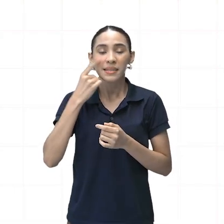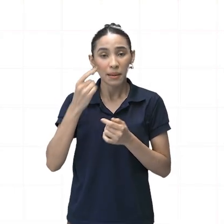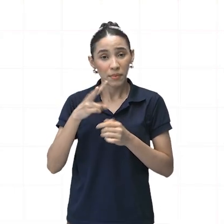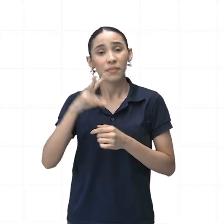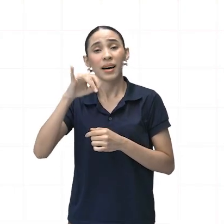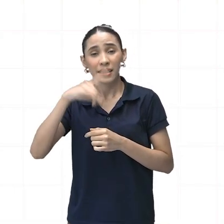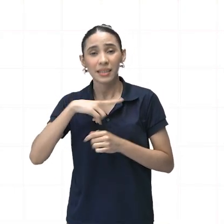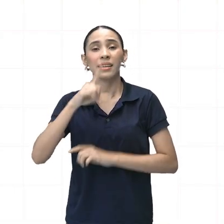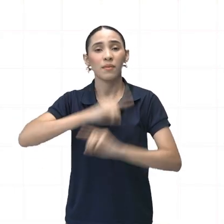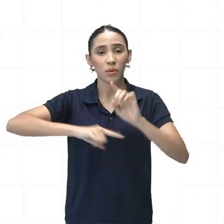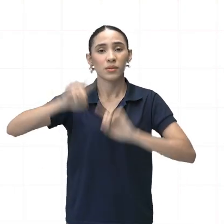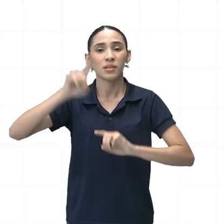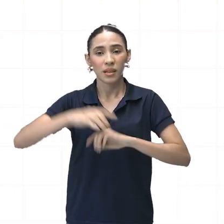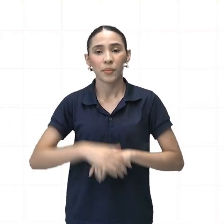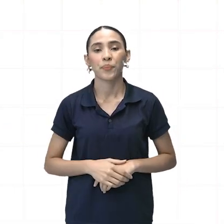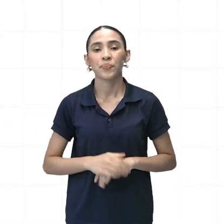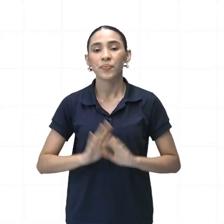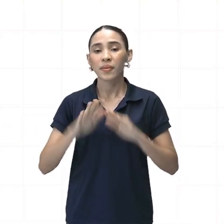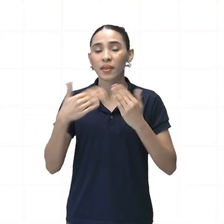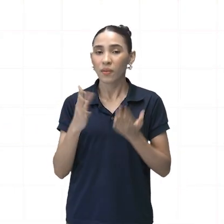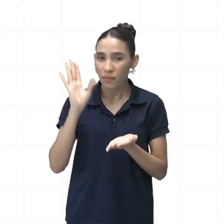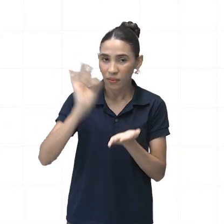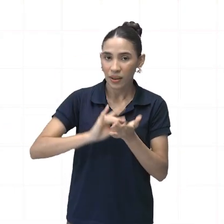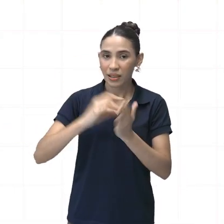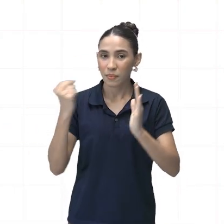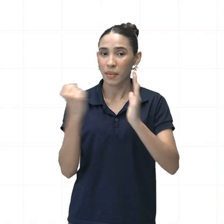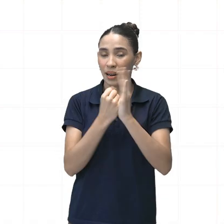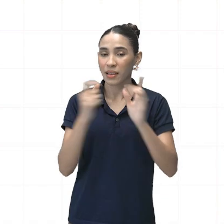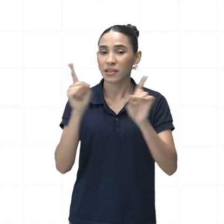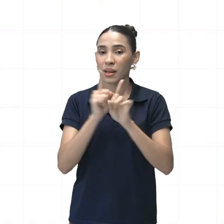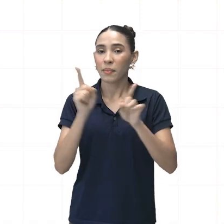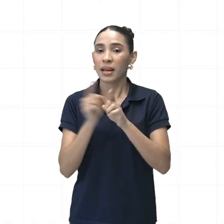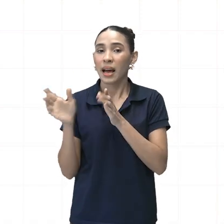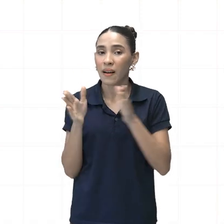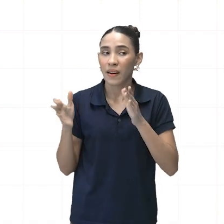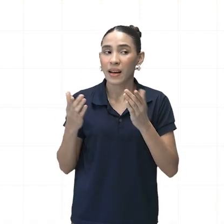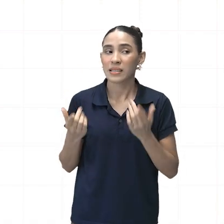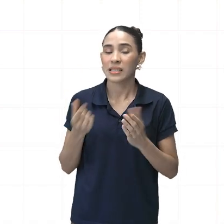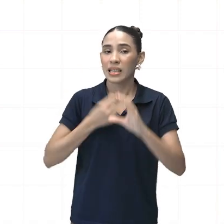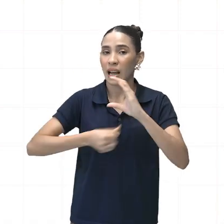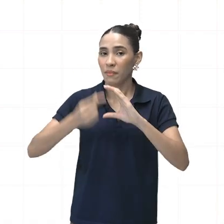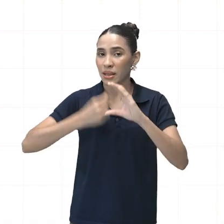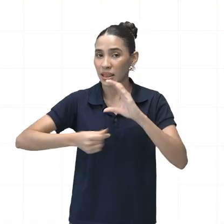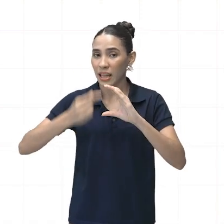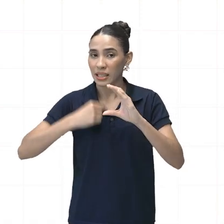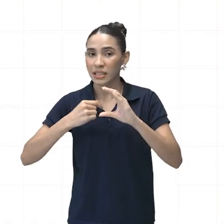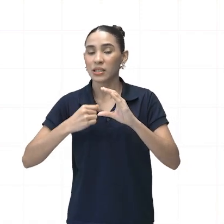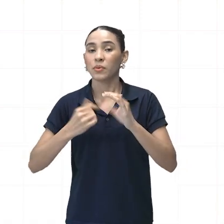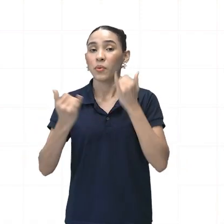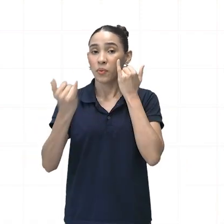essa evolução. Então, é isso que acaba marcando a fase do capitalismo